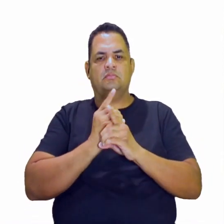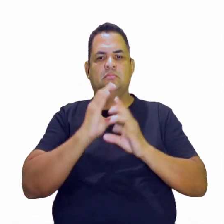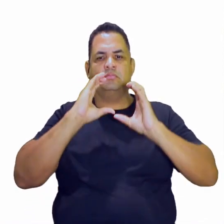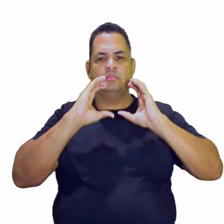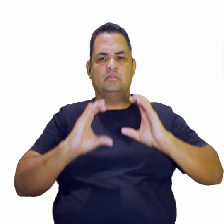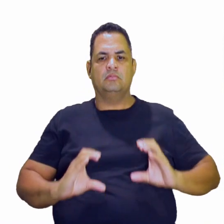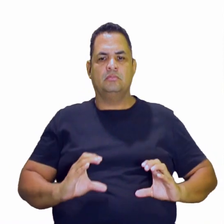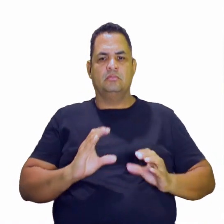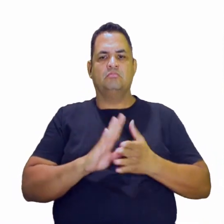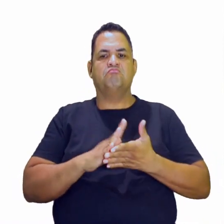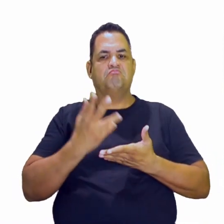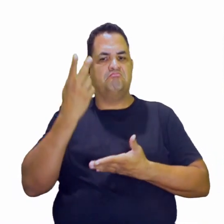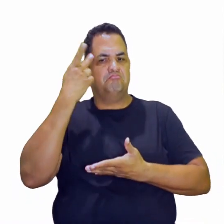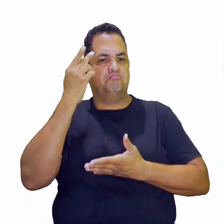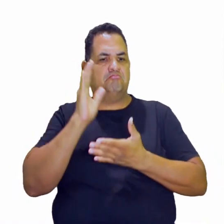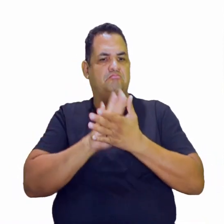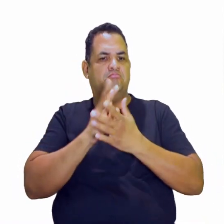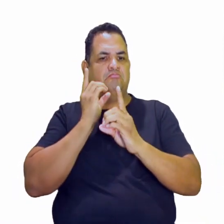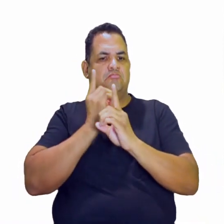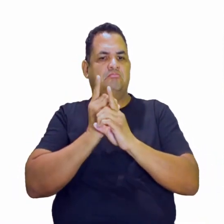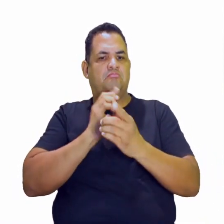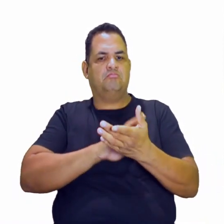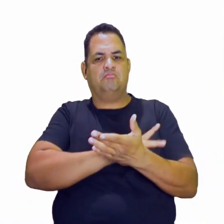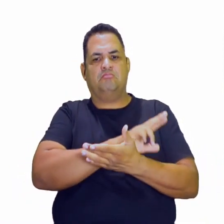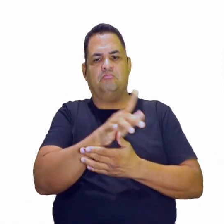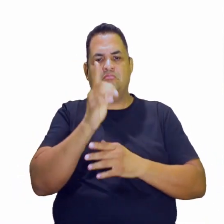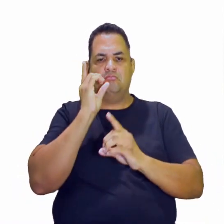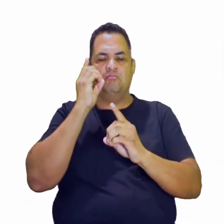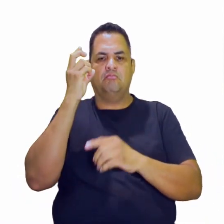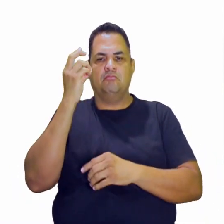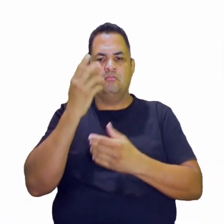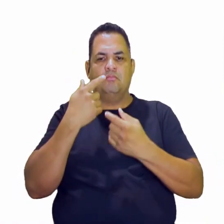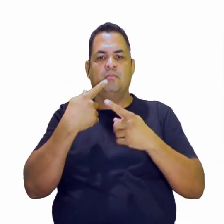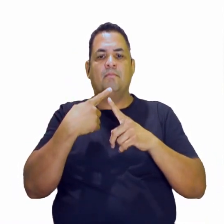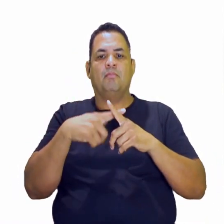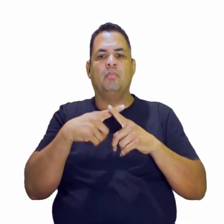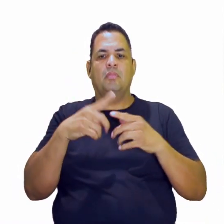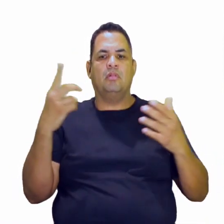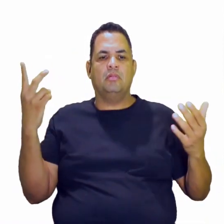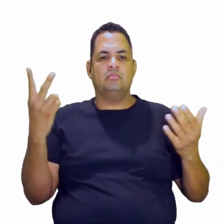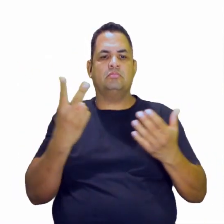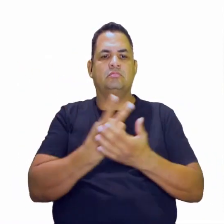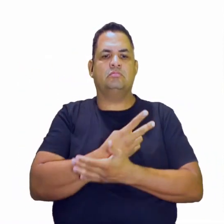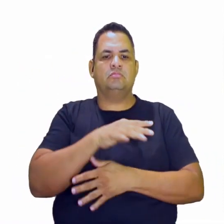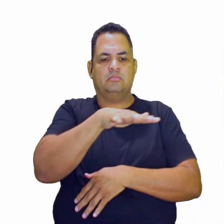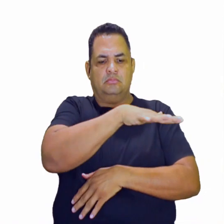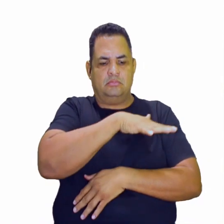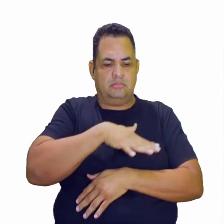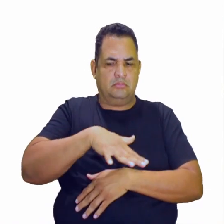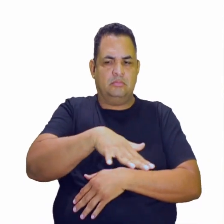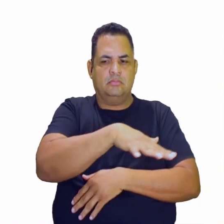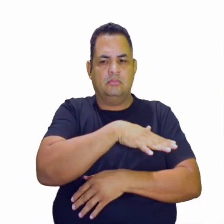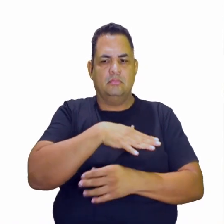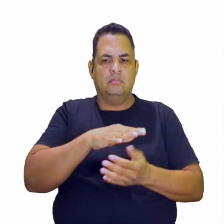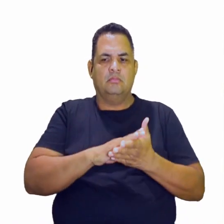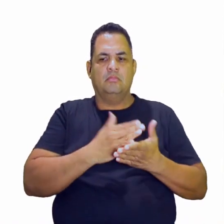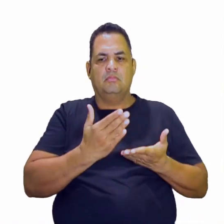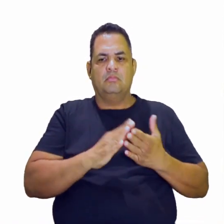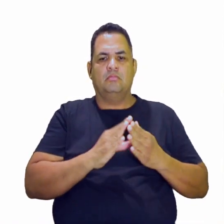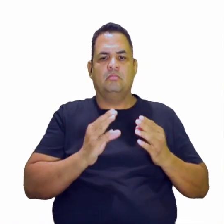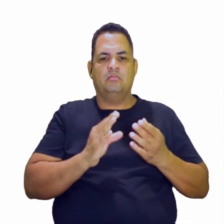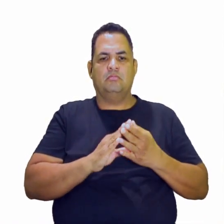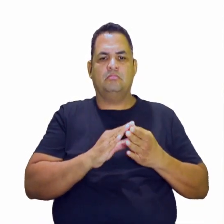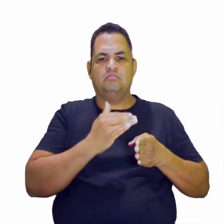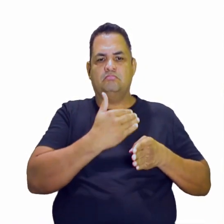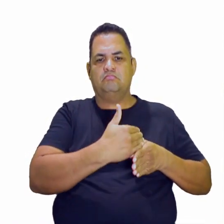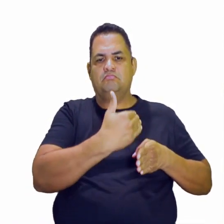o cidadão comum se depara com a diversidade cultural, pois ocorre somente em espaços como galeria?